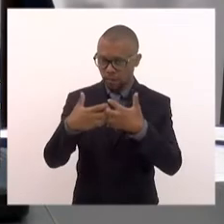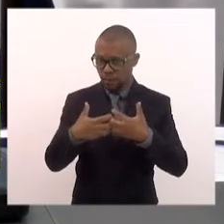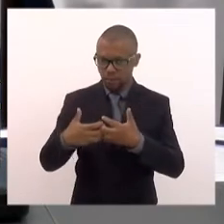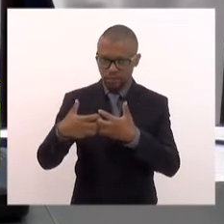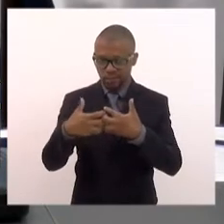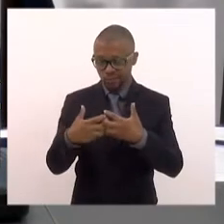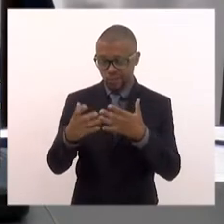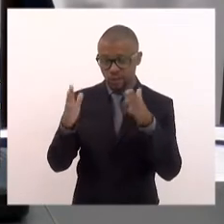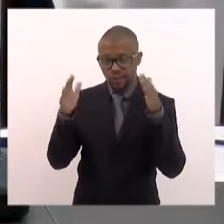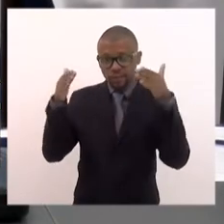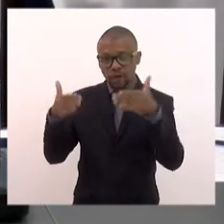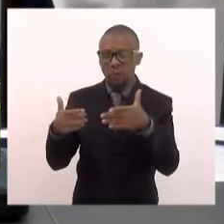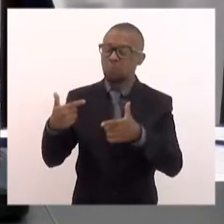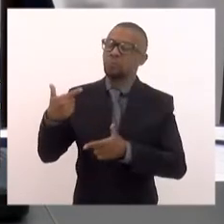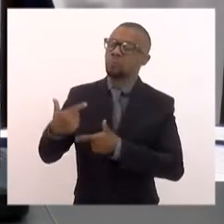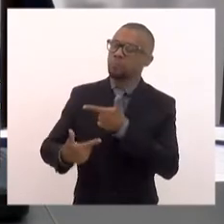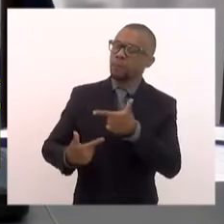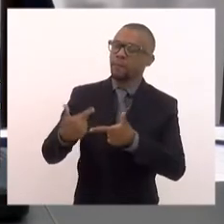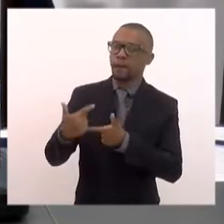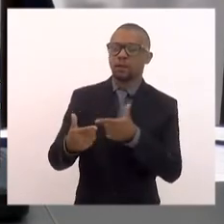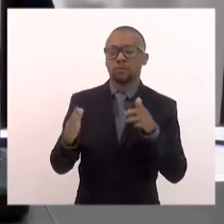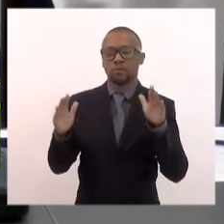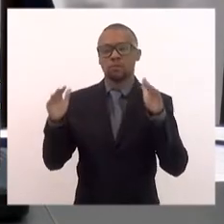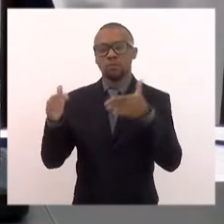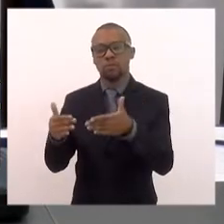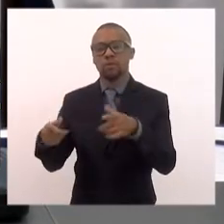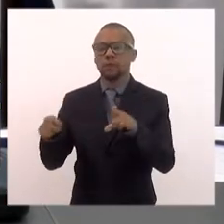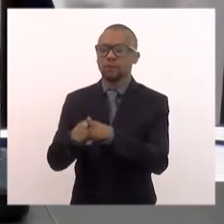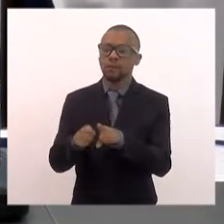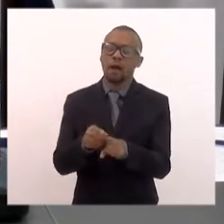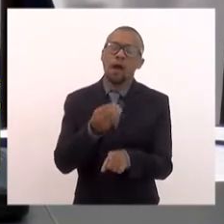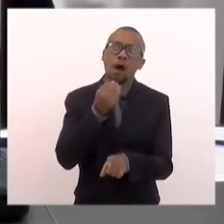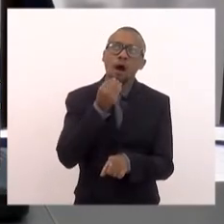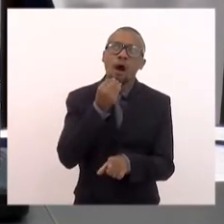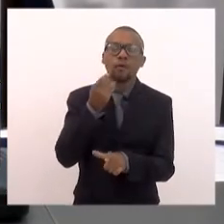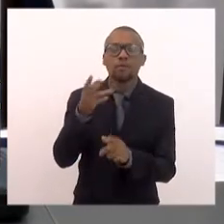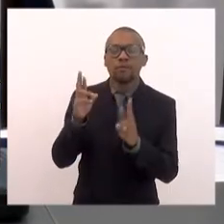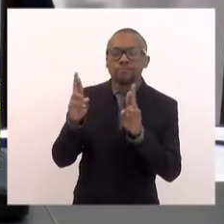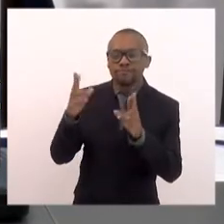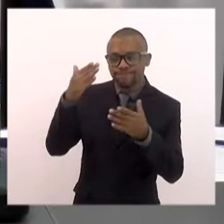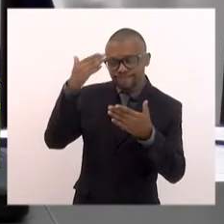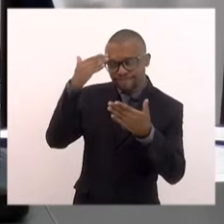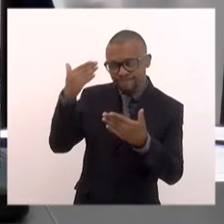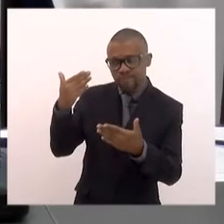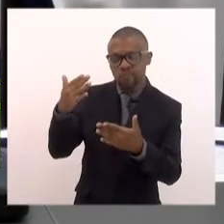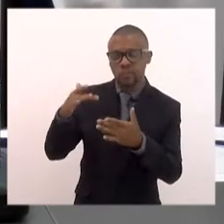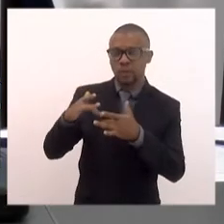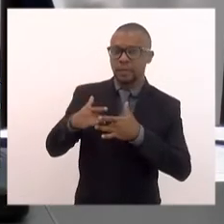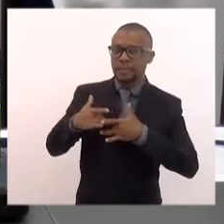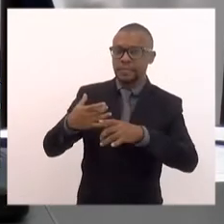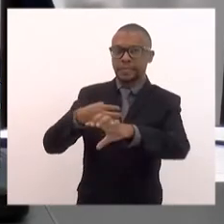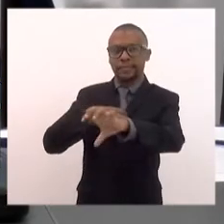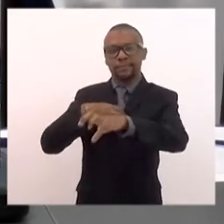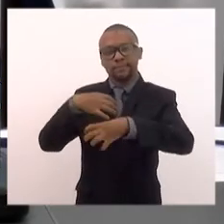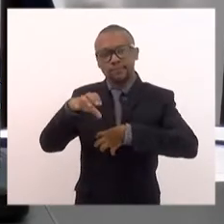é um fórum muito atuante, e também faço essa saudação, é claro, para renovar a nossa solidariedade ao